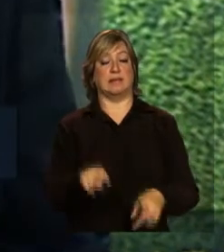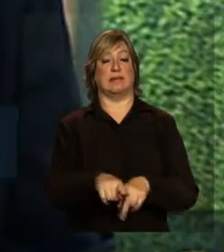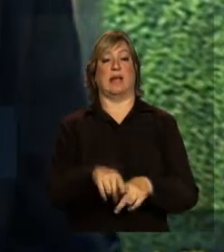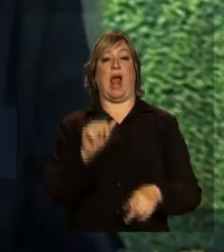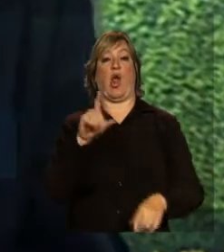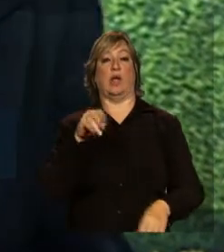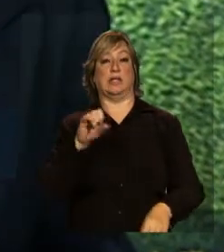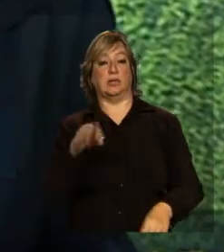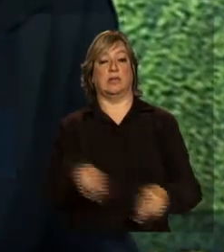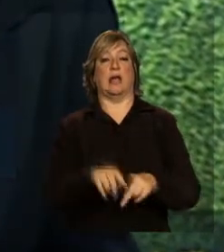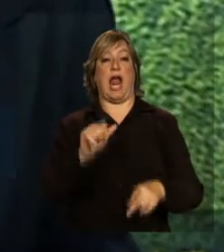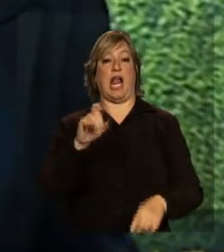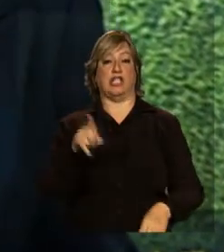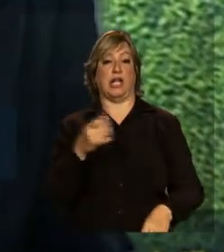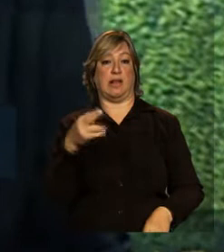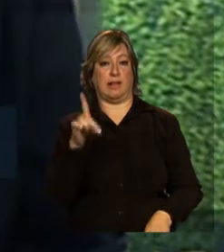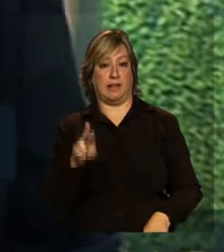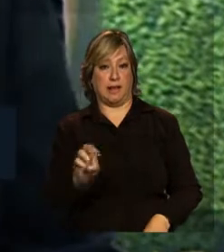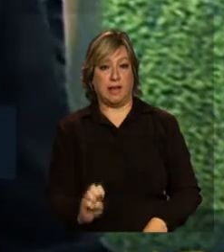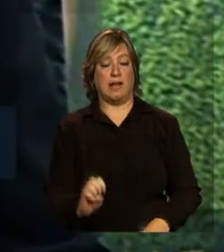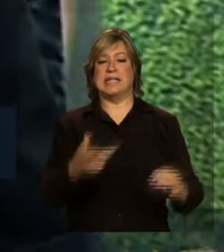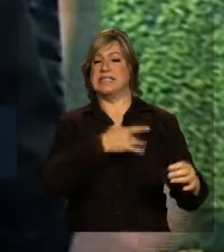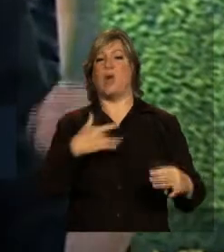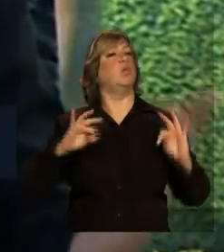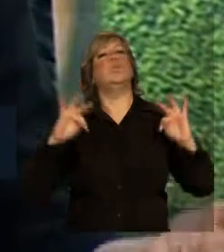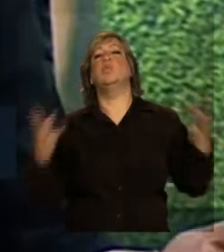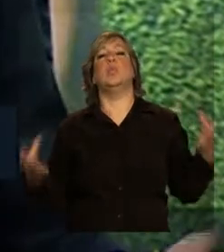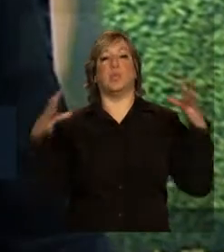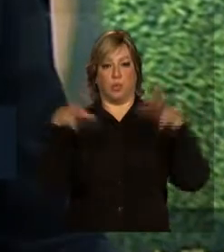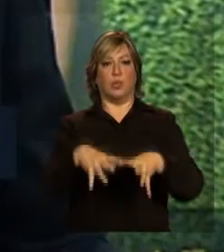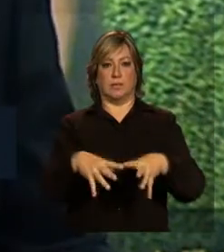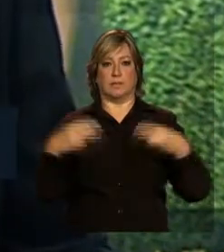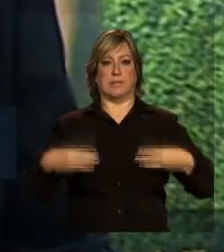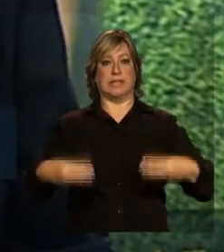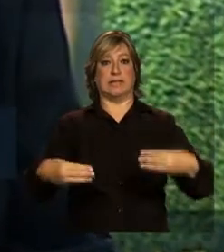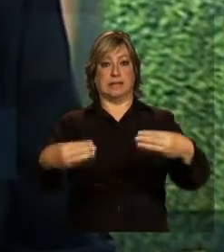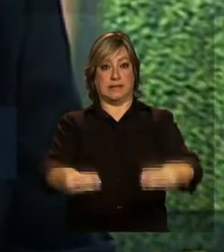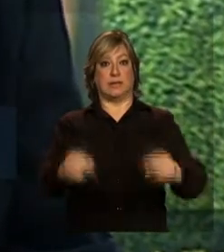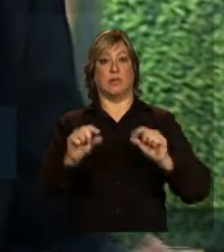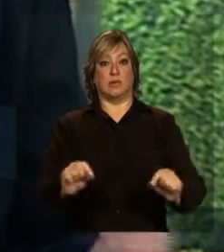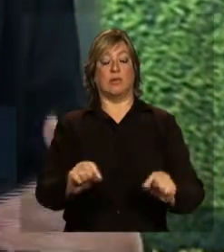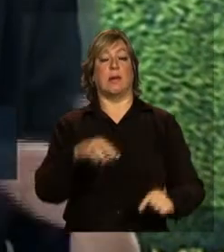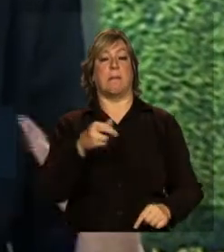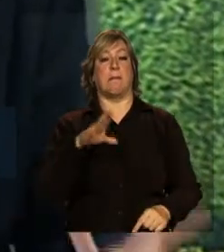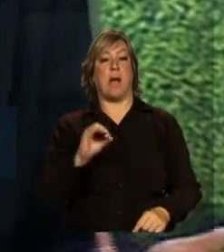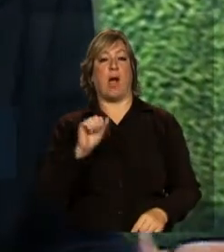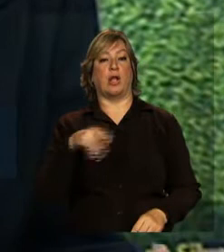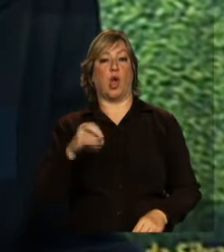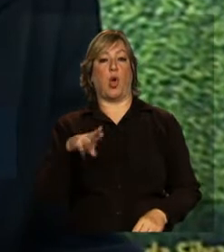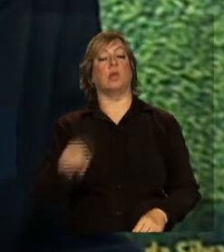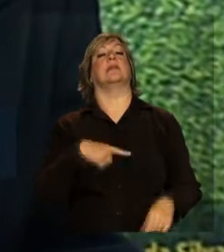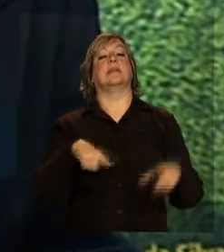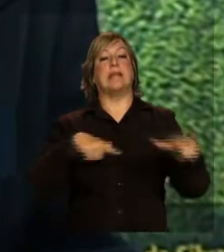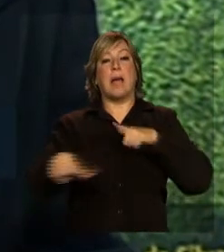Mercadante, Alexandre Padilha, todos os ministros de todas as pastas, que Marco Antônio Raupe, que trabalham